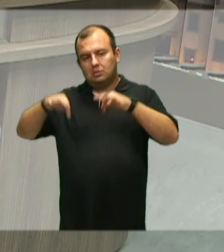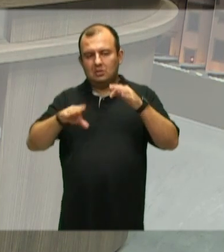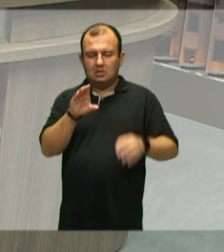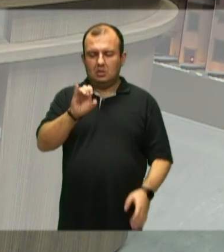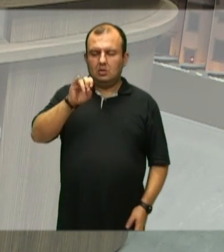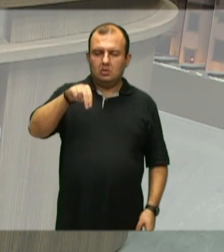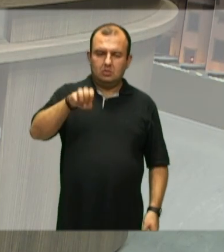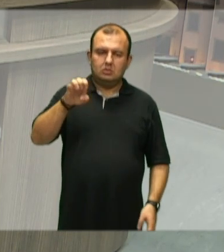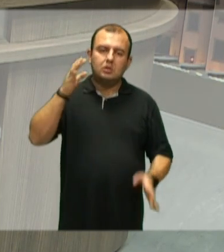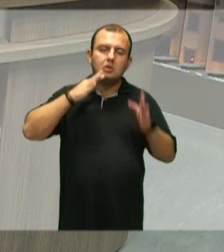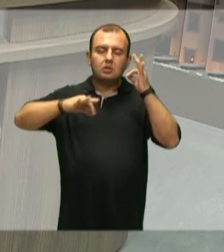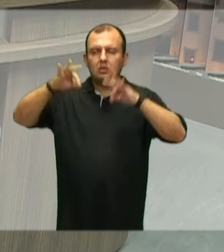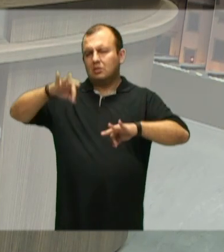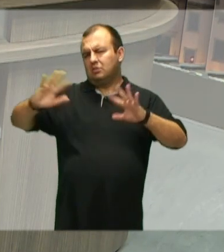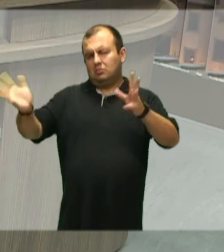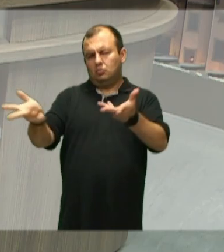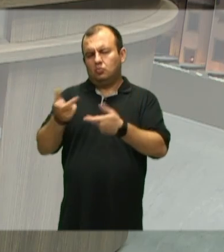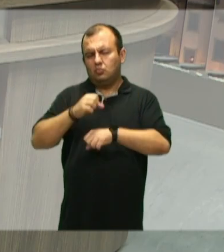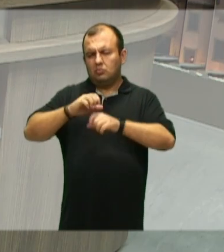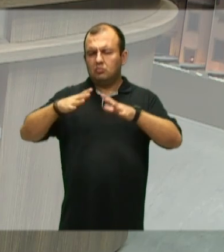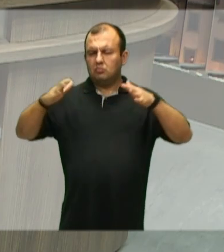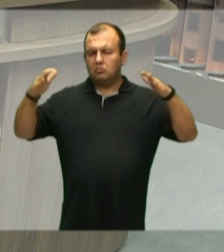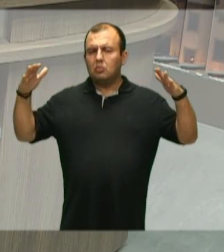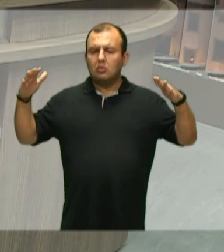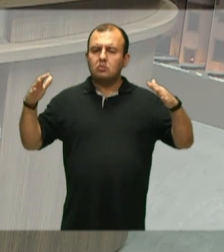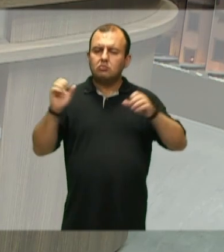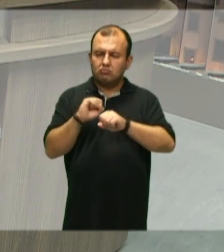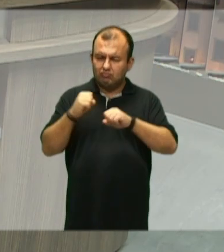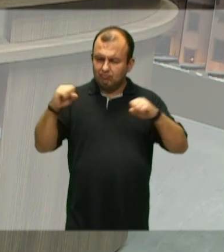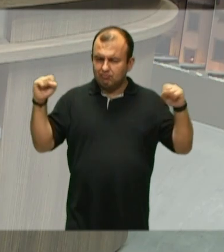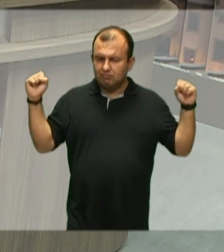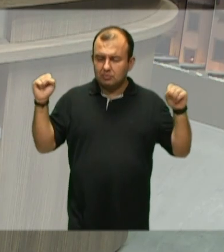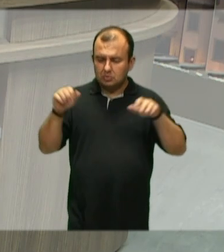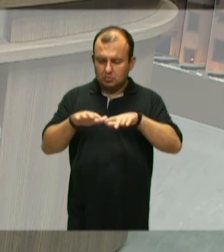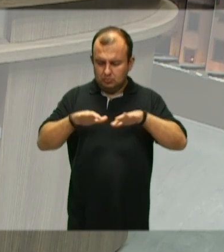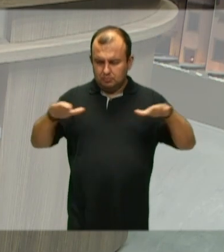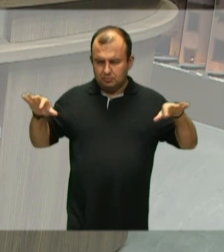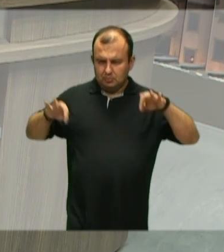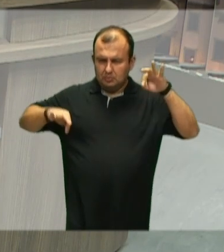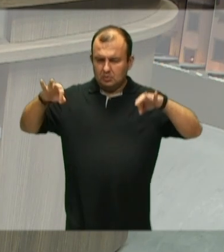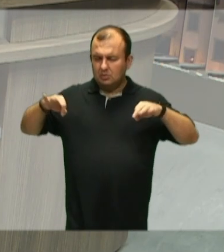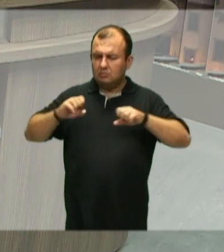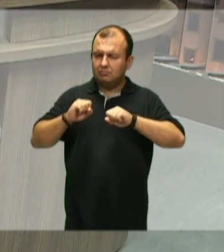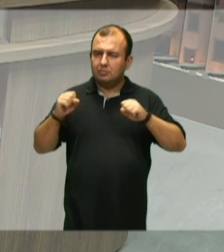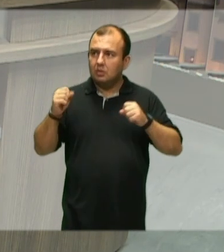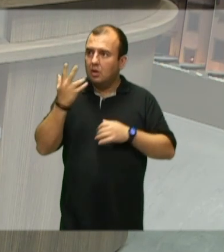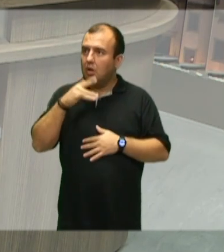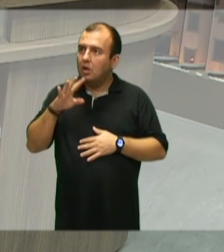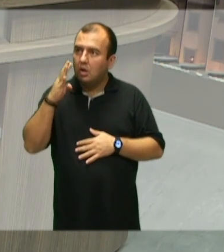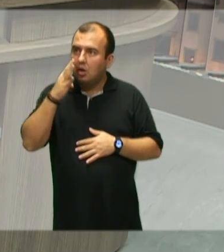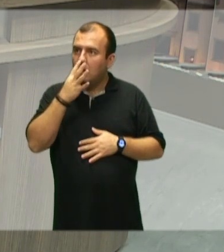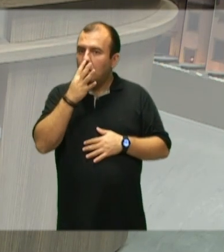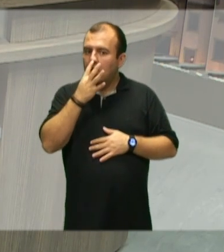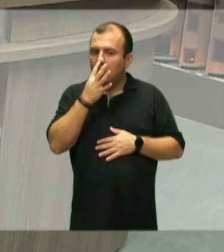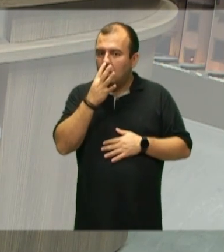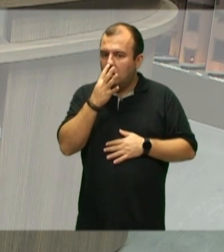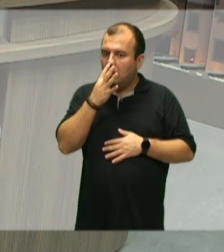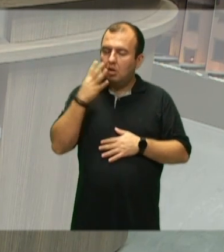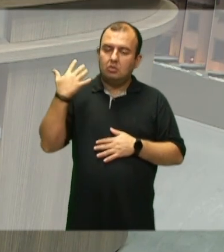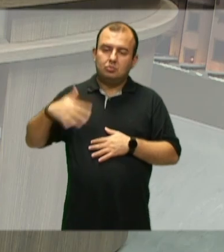cine-teatro maravilhoso, grande, daqueles, um palco enorme. Então, a criança fica, inclusive, fascinada, inclusive,